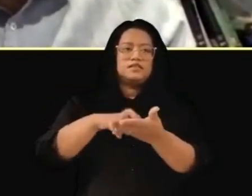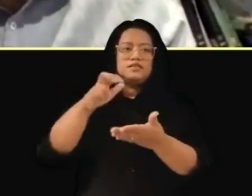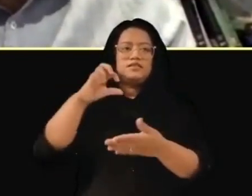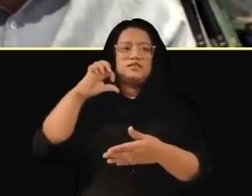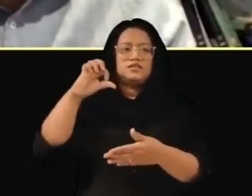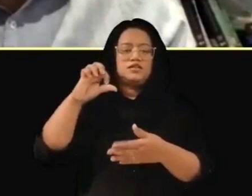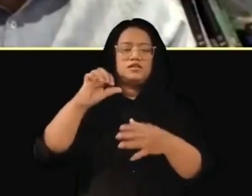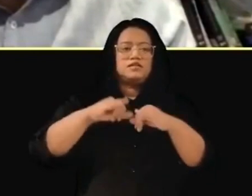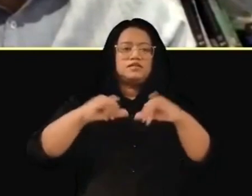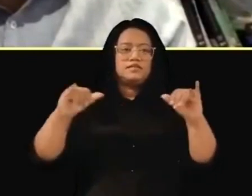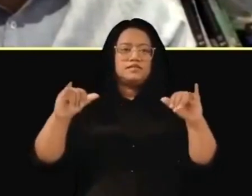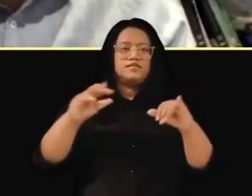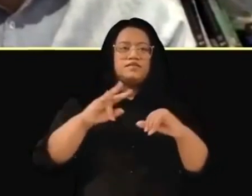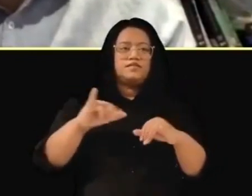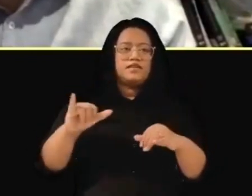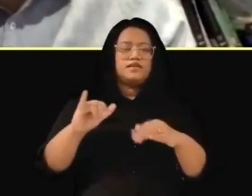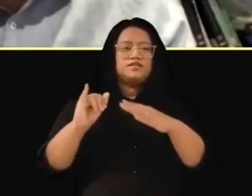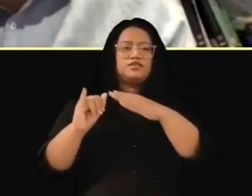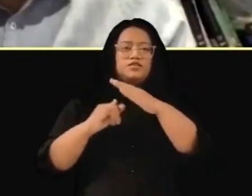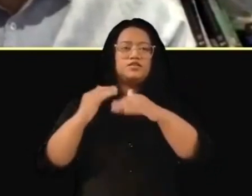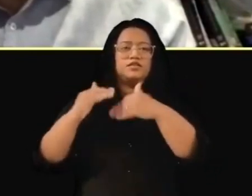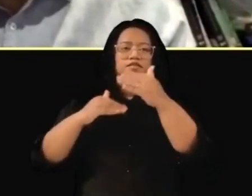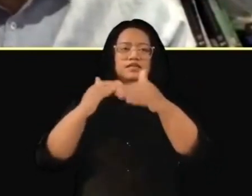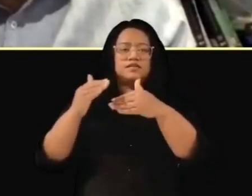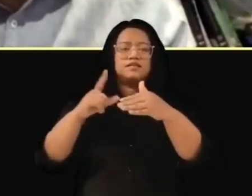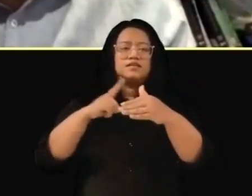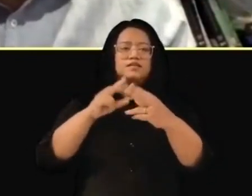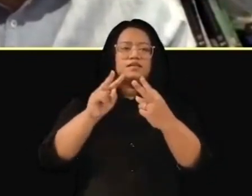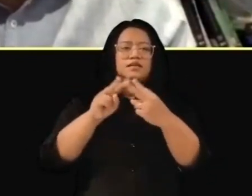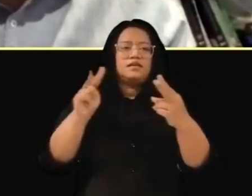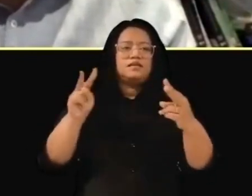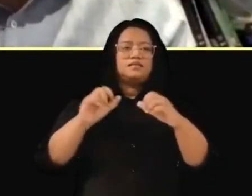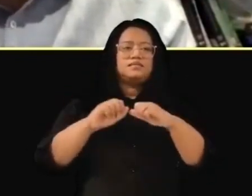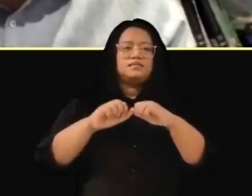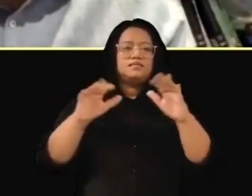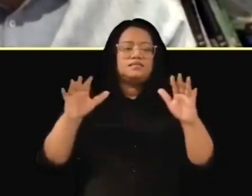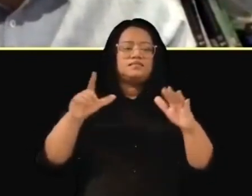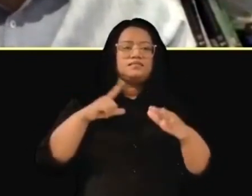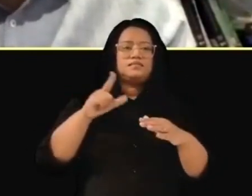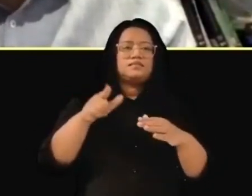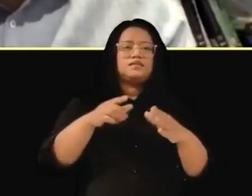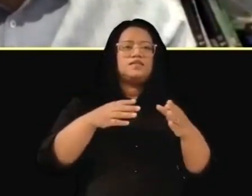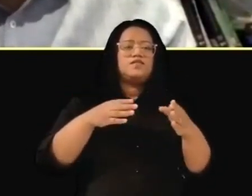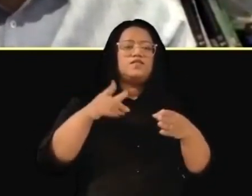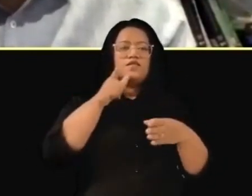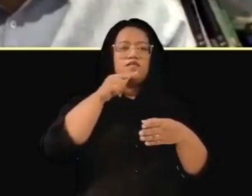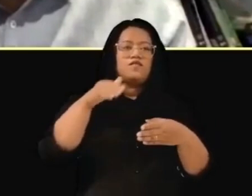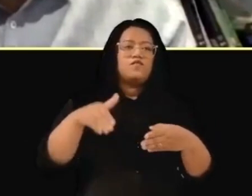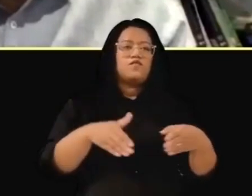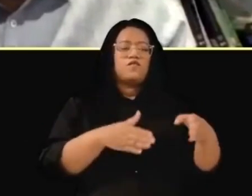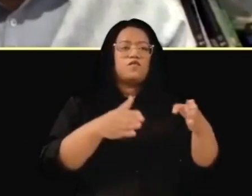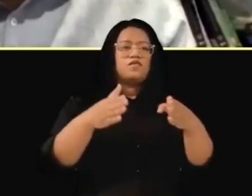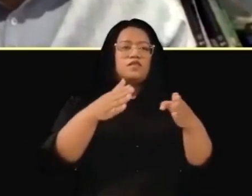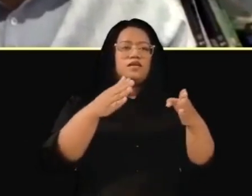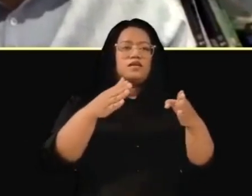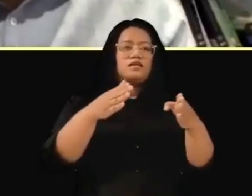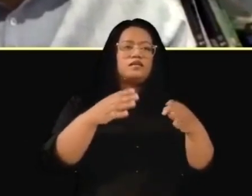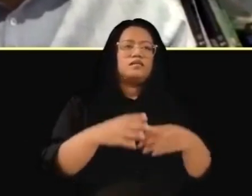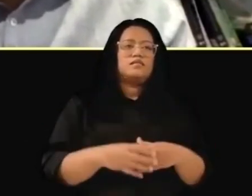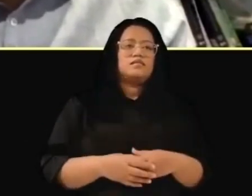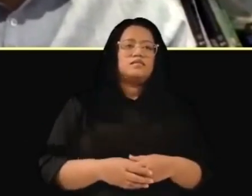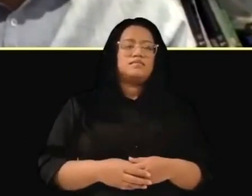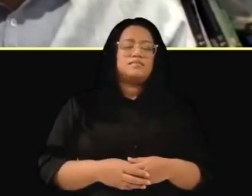oportunidade. O Instituto de Estudos Avançados, também com transmissão online. E o livro é Fronteiras e Águas Transfronteiriças da Bacia do Prata.